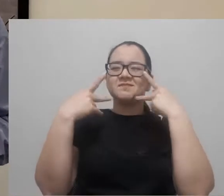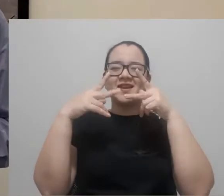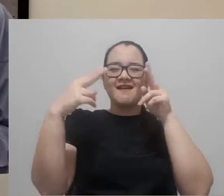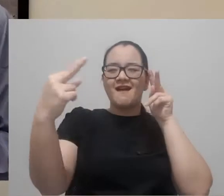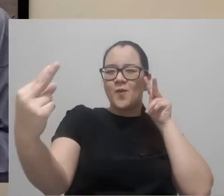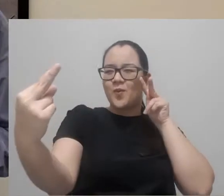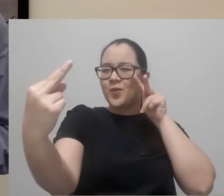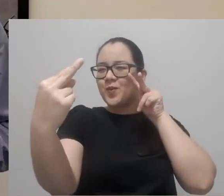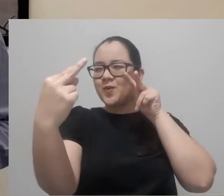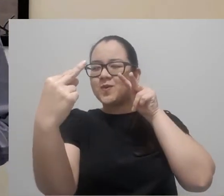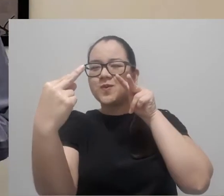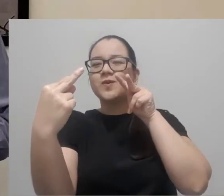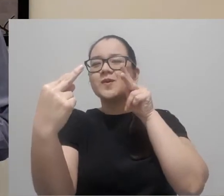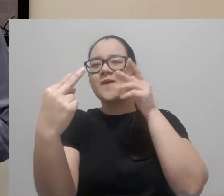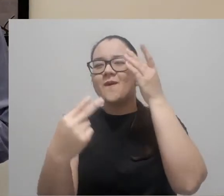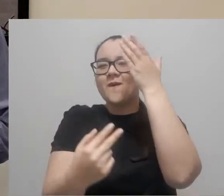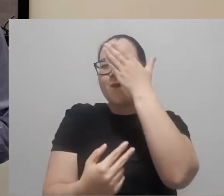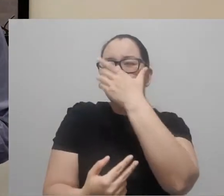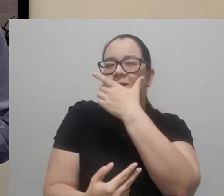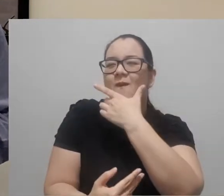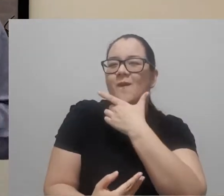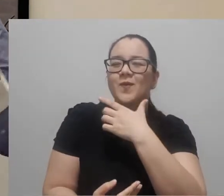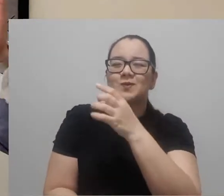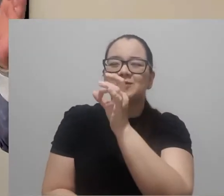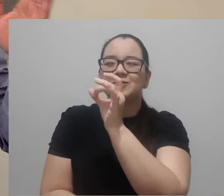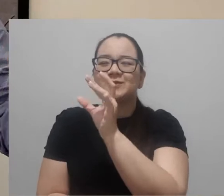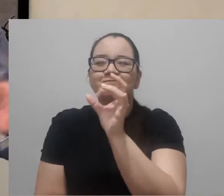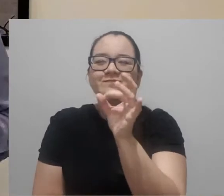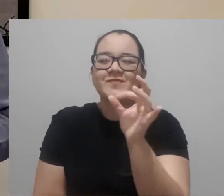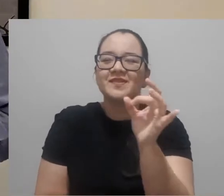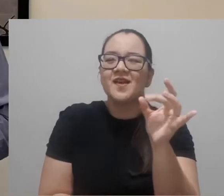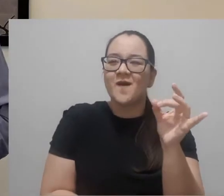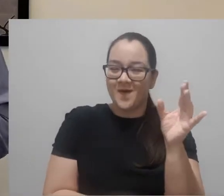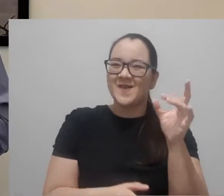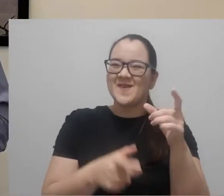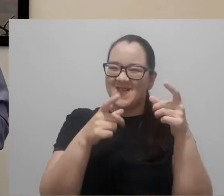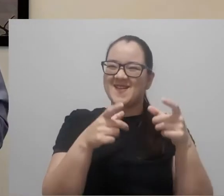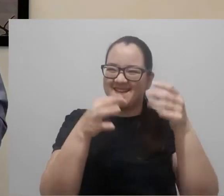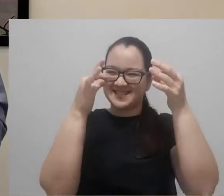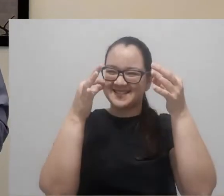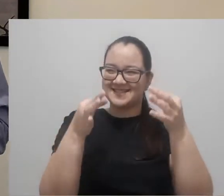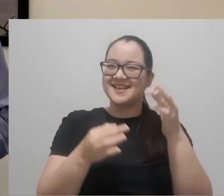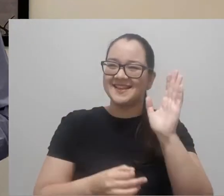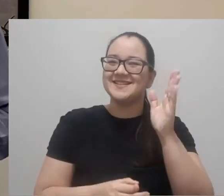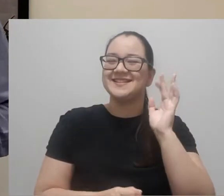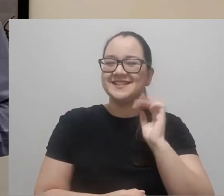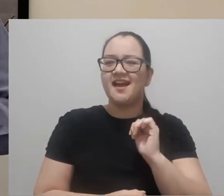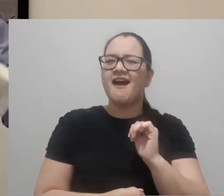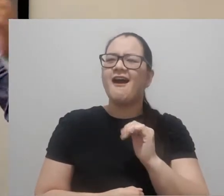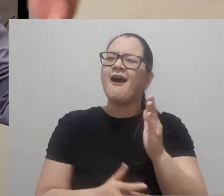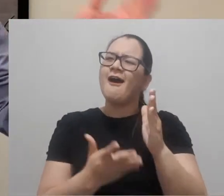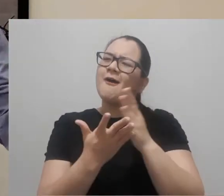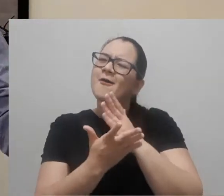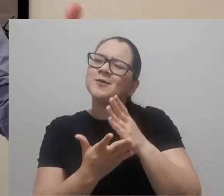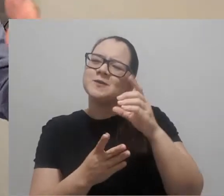no olho, olhando na face de cada um, nos seus respectivos lugares ali no templo, né? Uns à